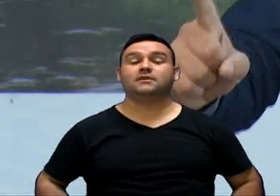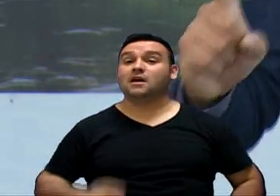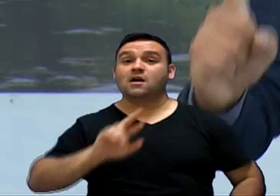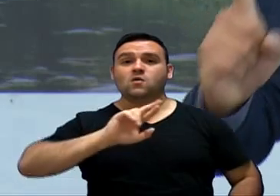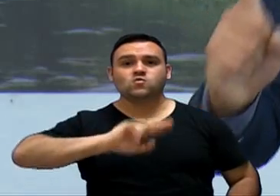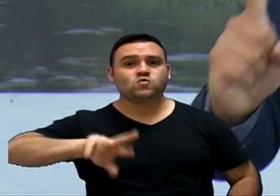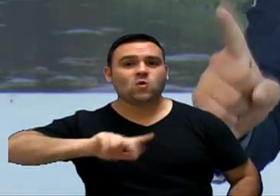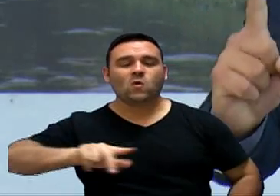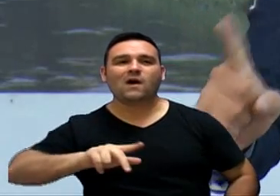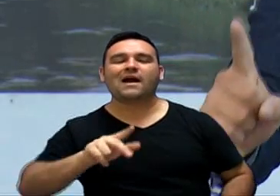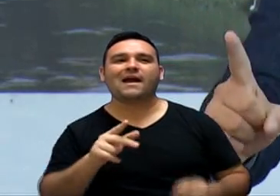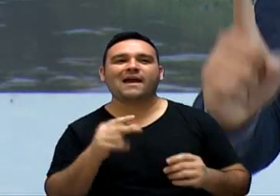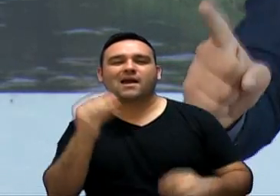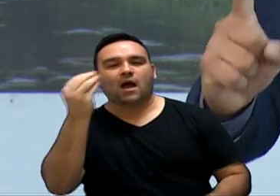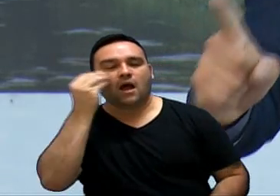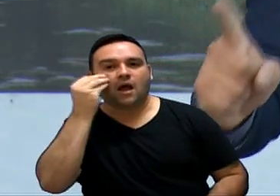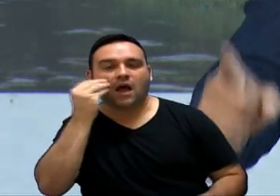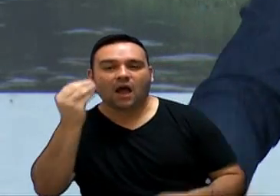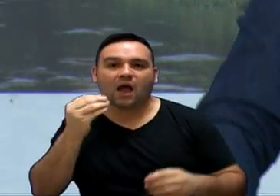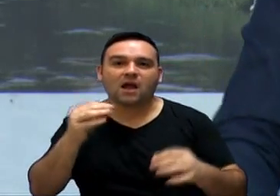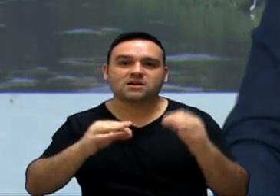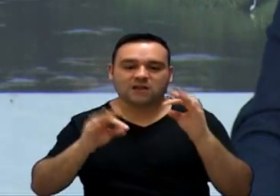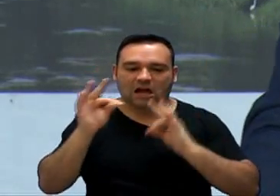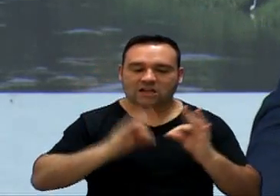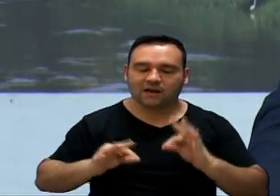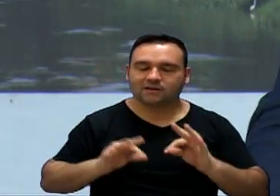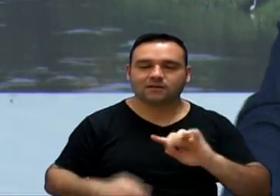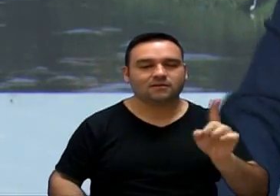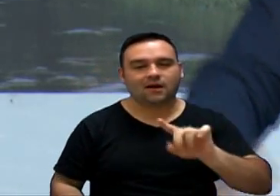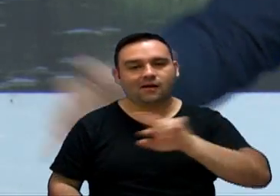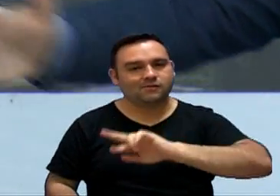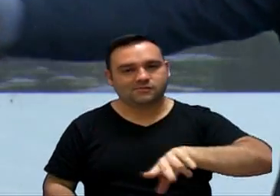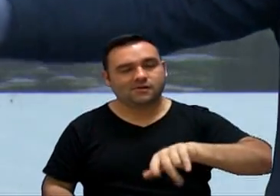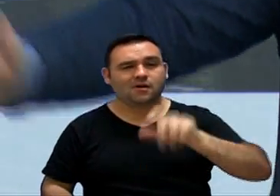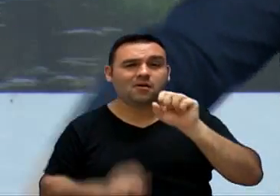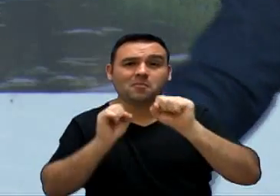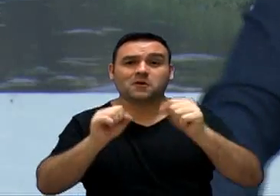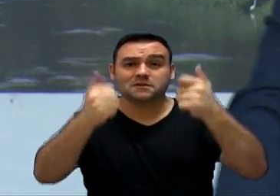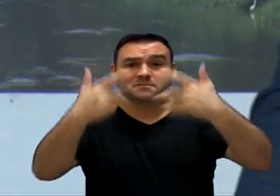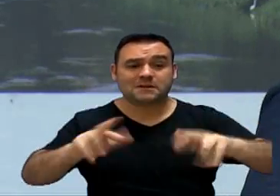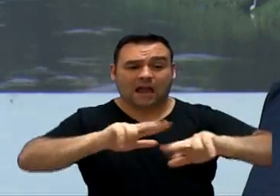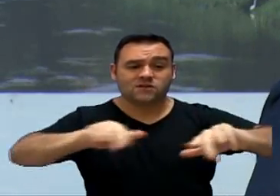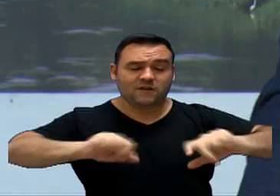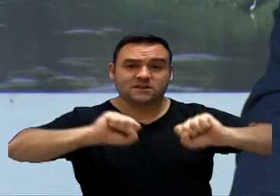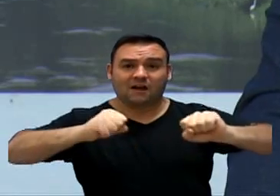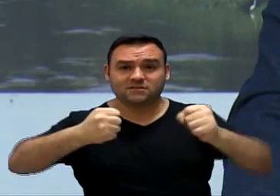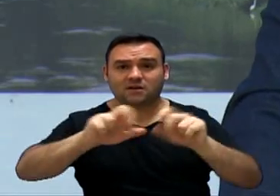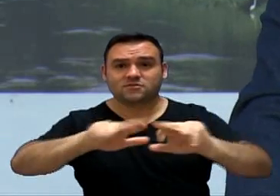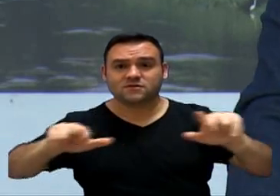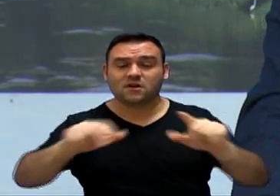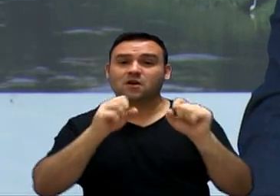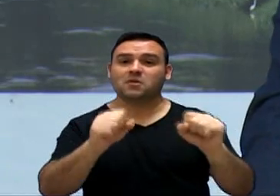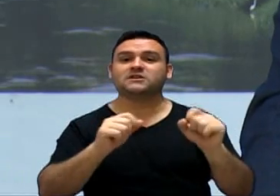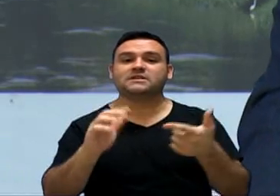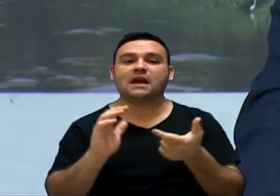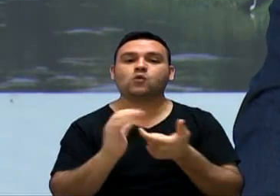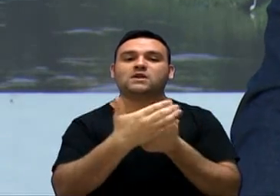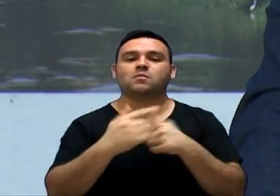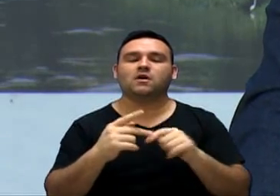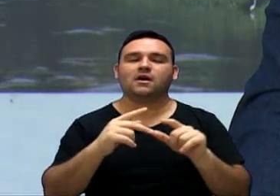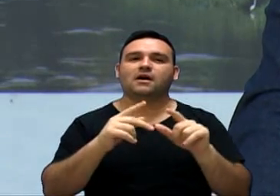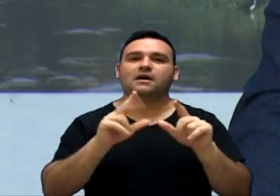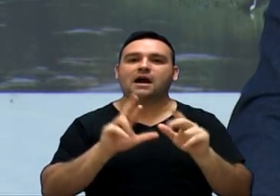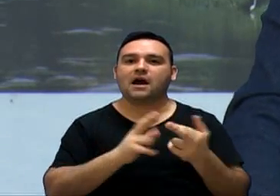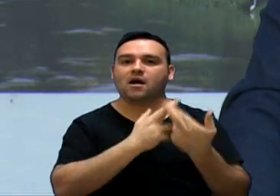Não é sobre substância experimental que ninguém se responsabiliza. Poderia citar nossas diversas ações. Nosso termo de